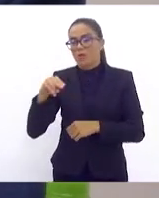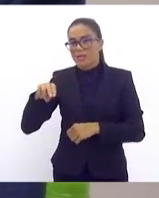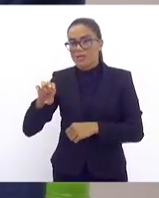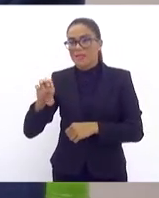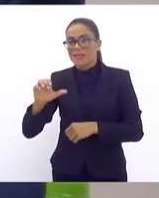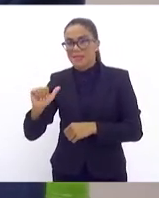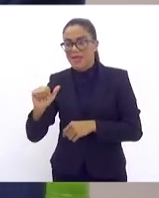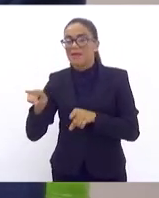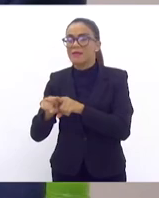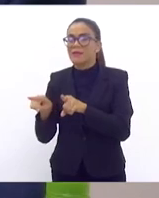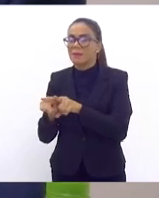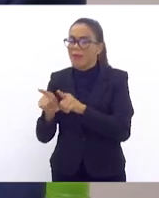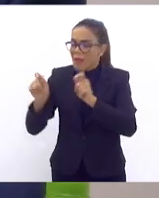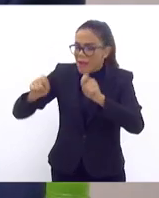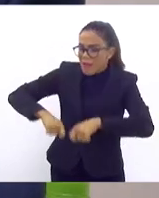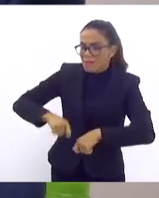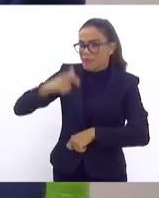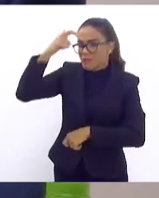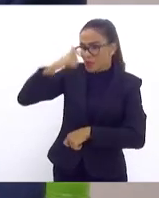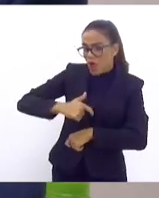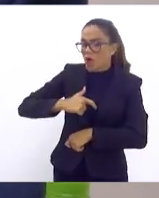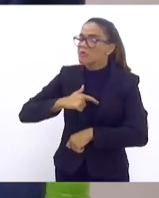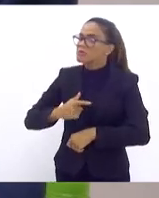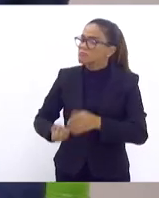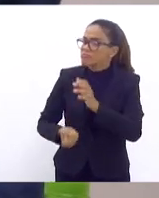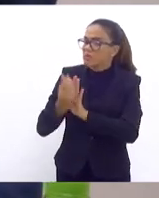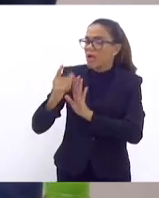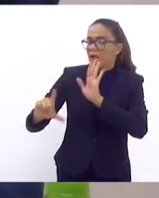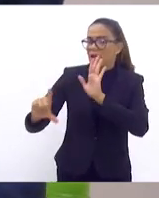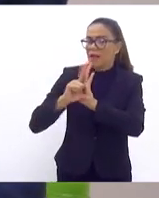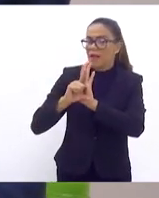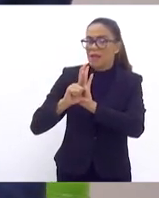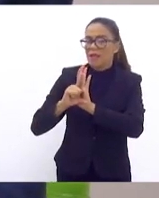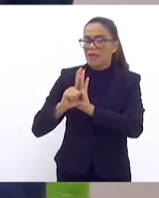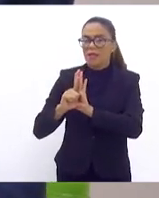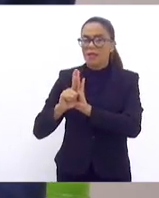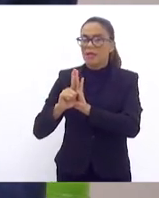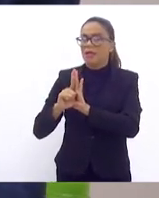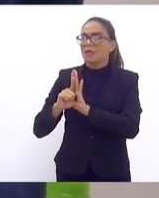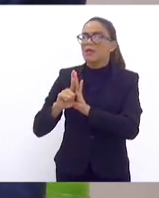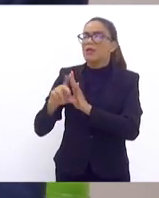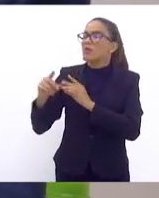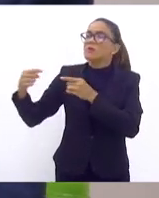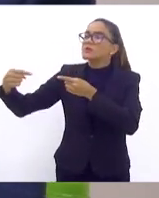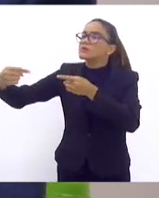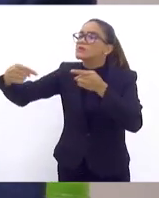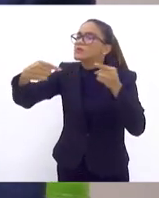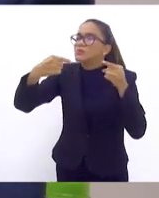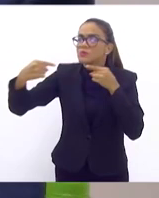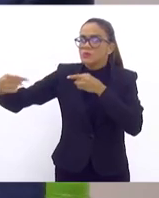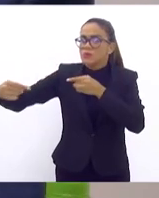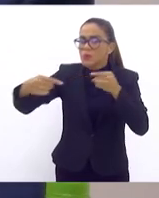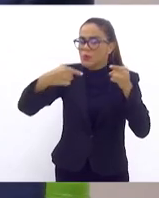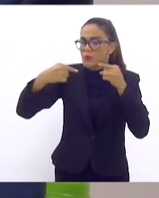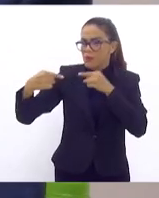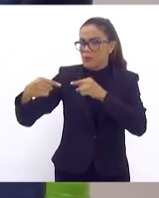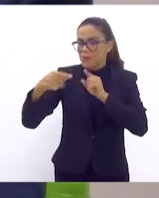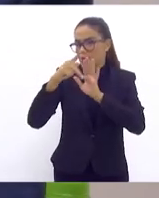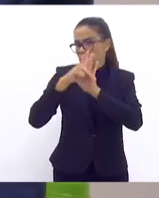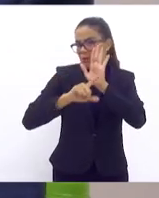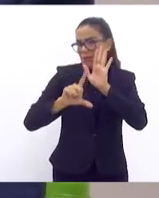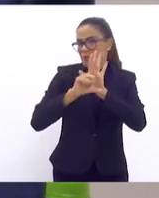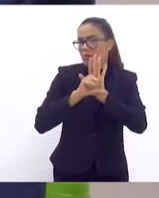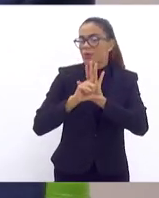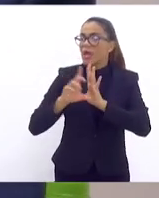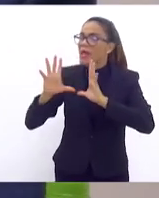também a capacidade da gente legislar sobre o tema aqui, que não se discute à luz, inclusive, dos projetos de